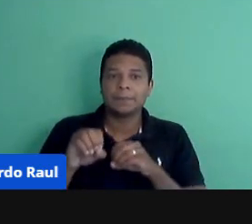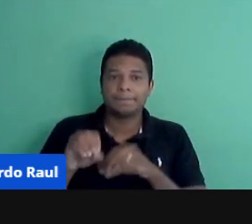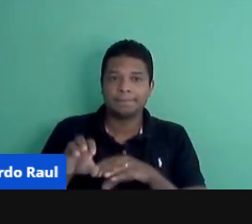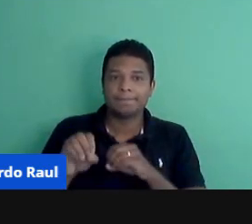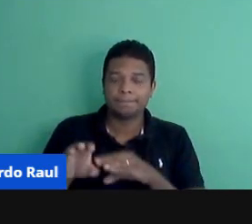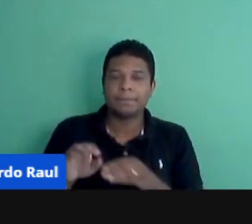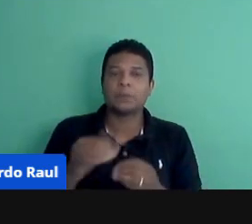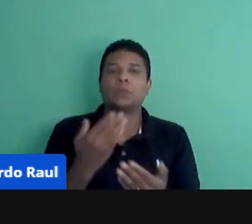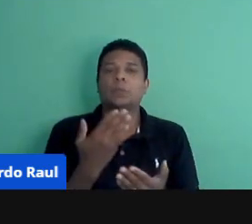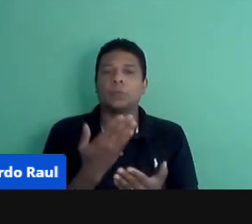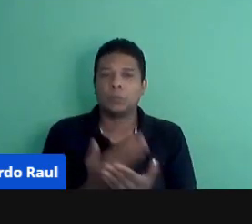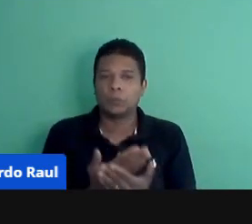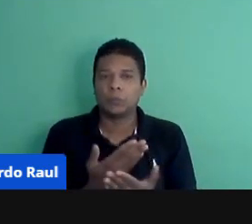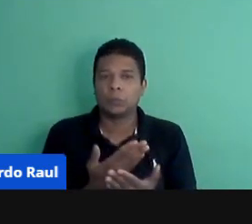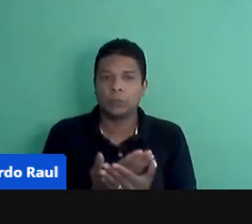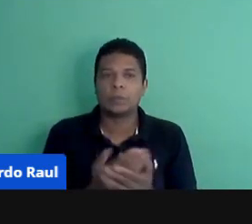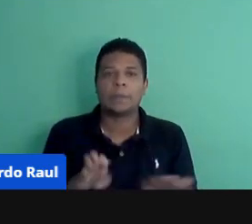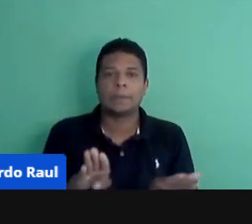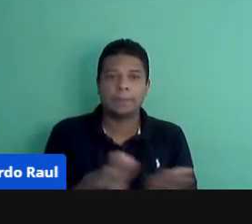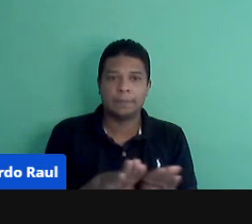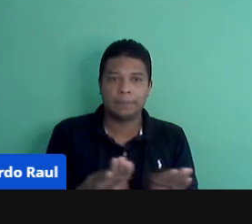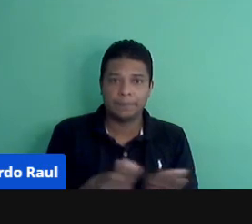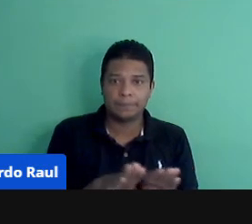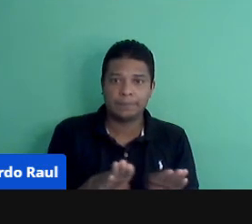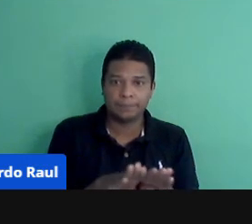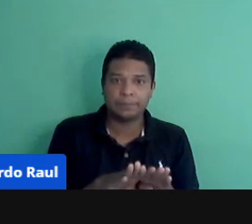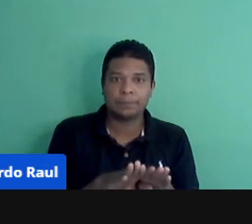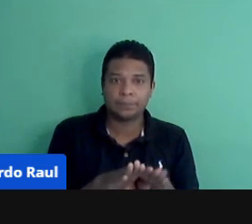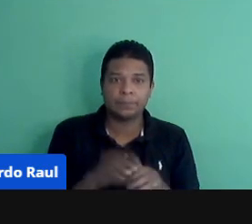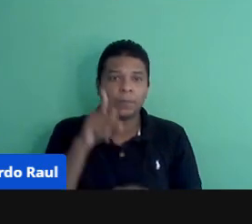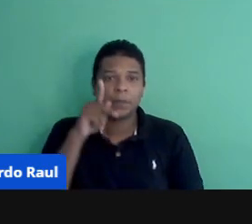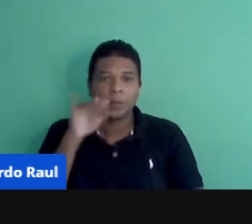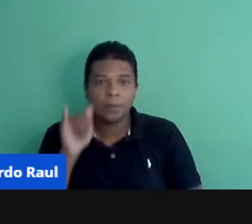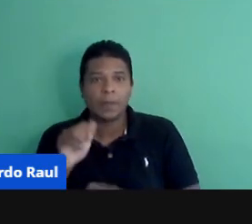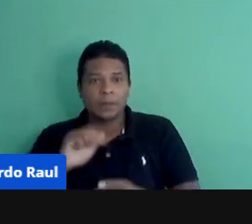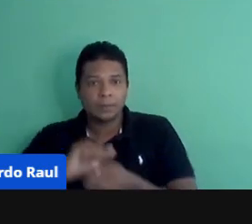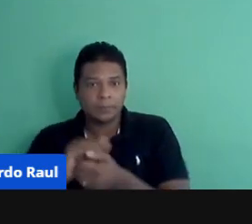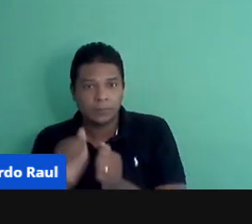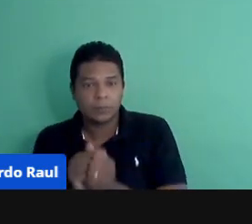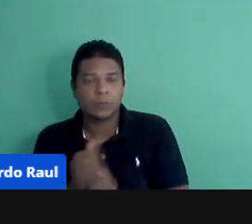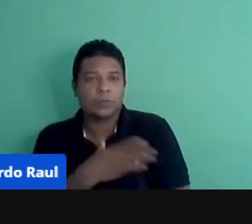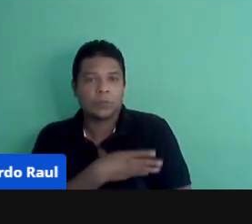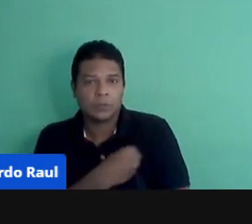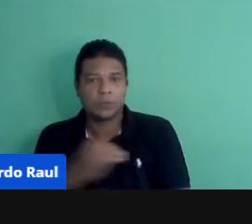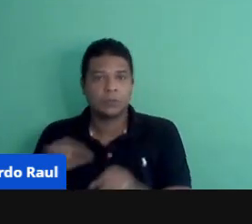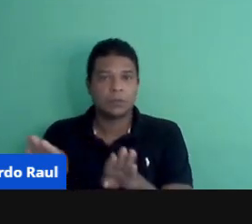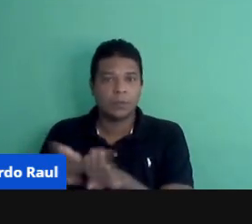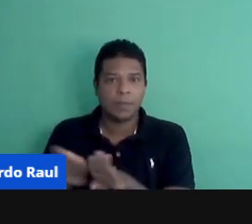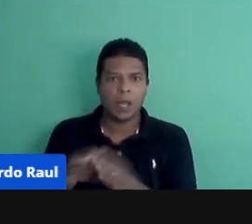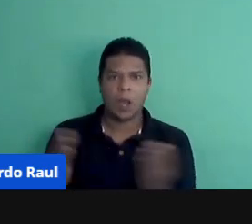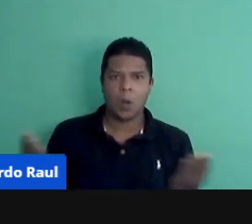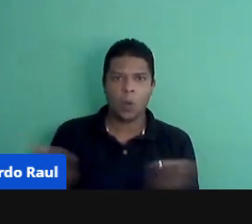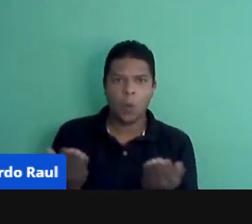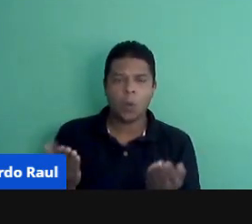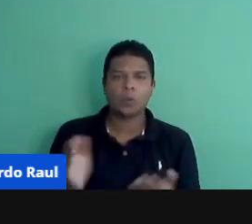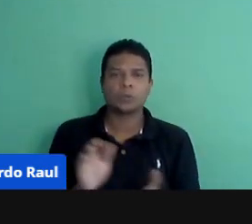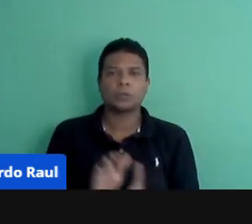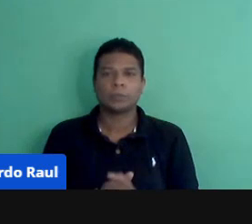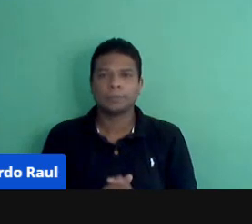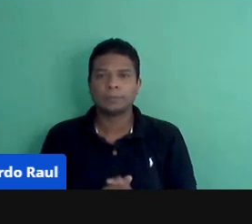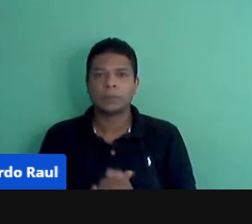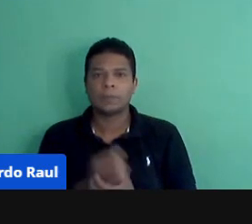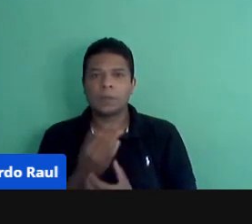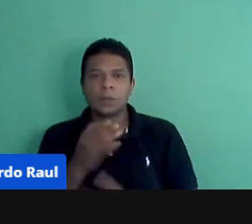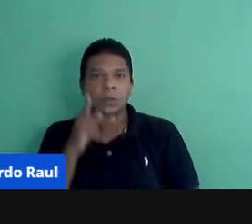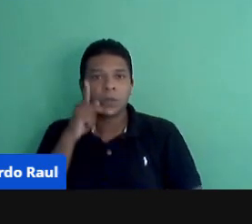Então, isso demorou um pouco, dos pais se adaptarem e dos filhos também. Hoje, como positiva, posso dizer que os